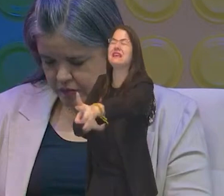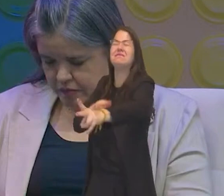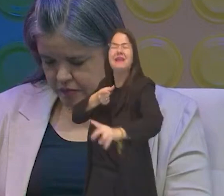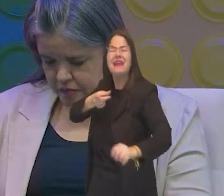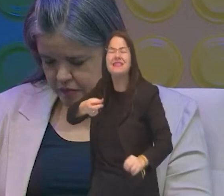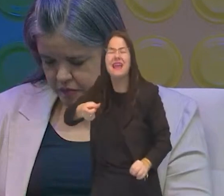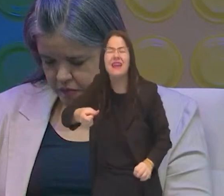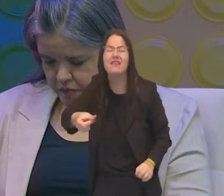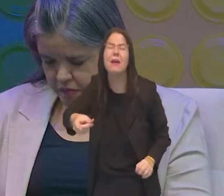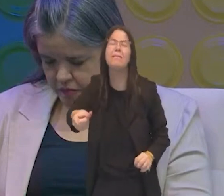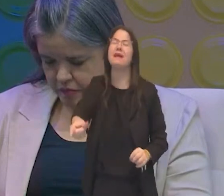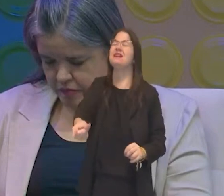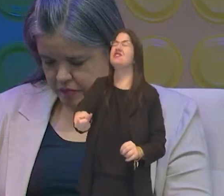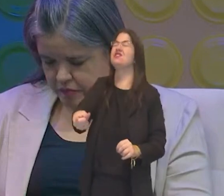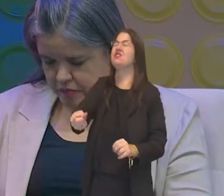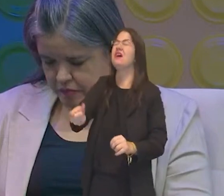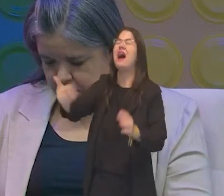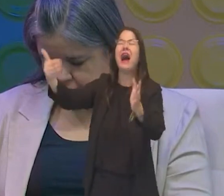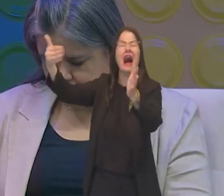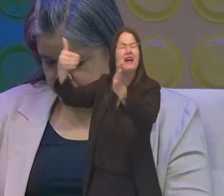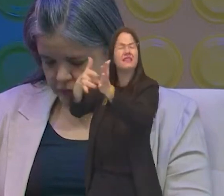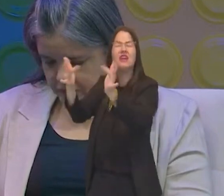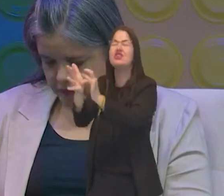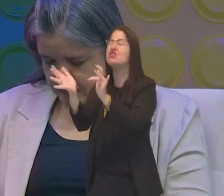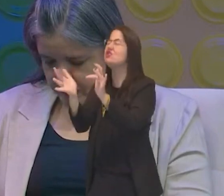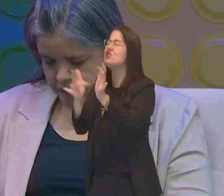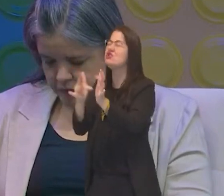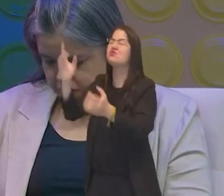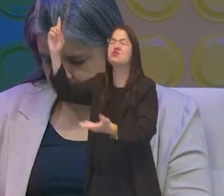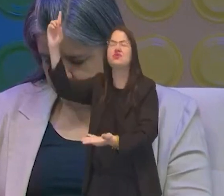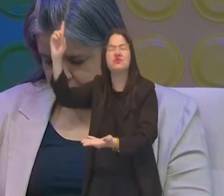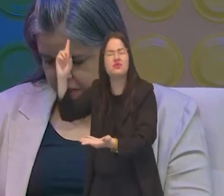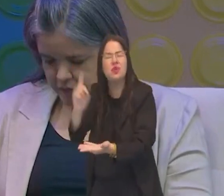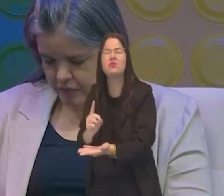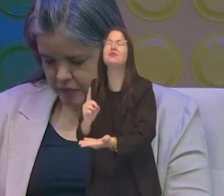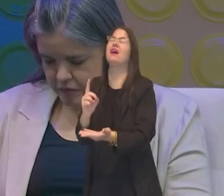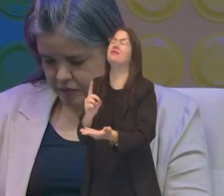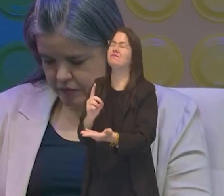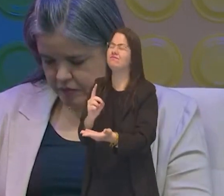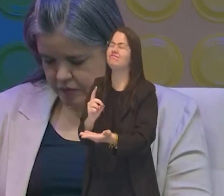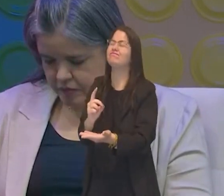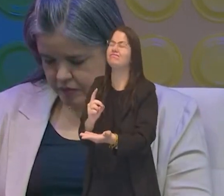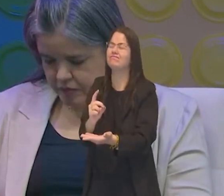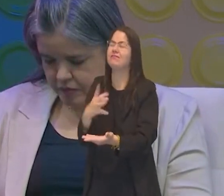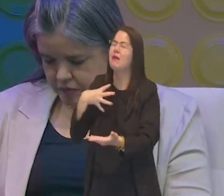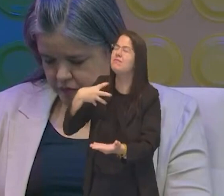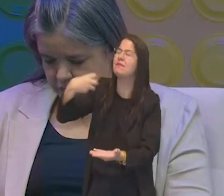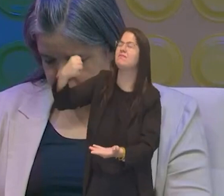eternamente, até que o Senhor venha e depois do Senhor vir.